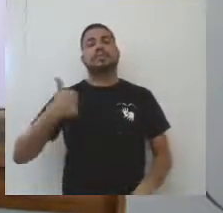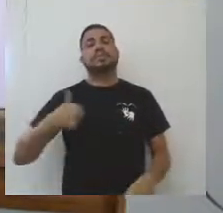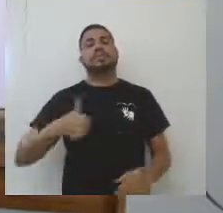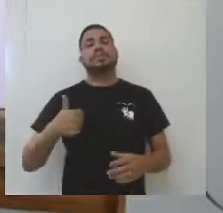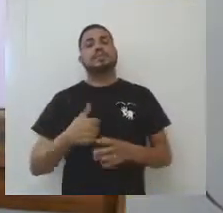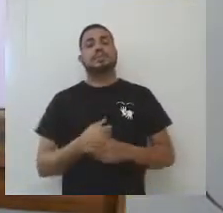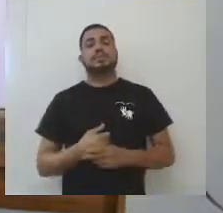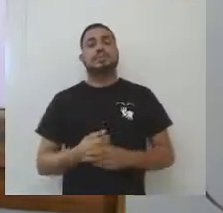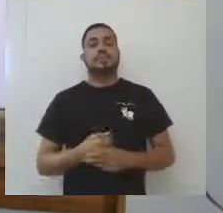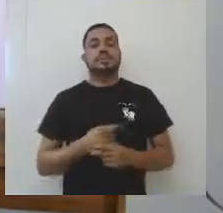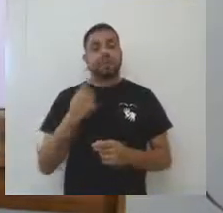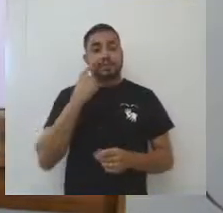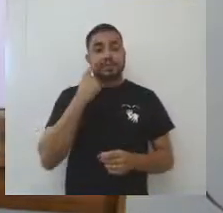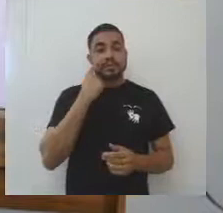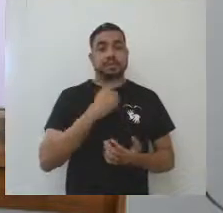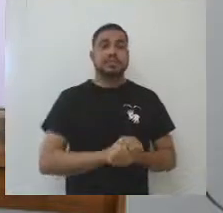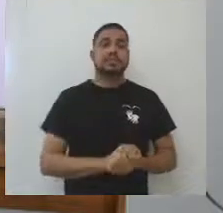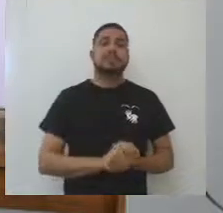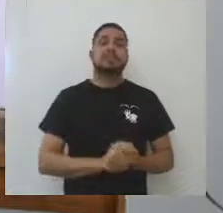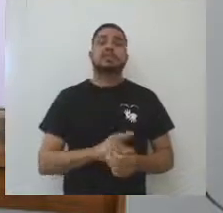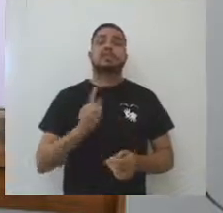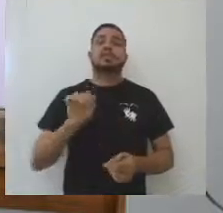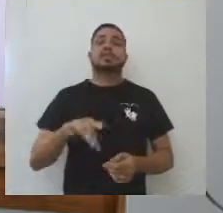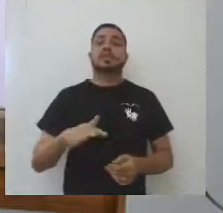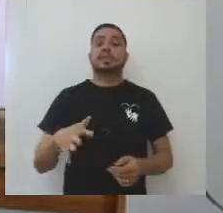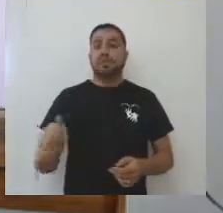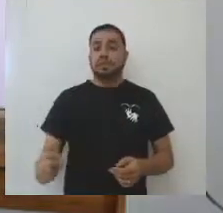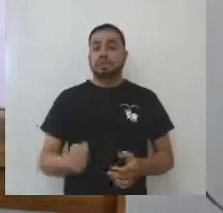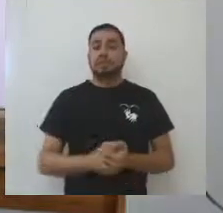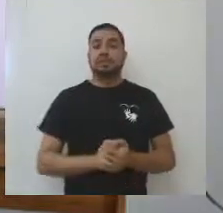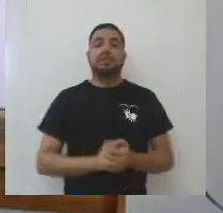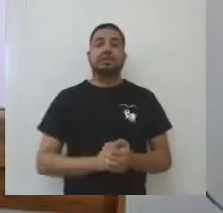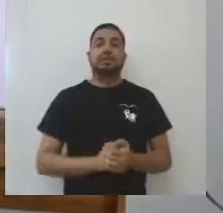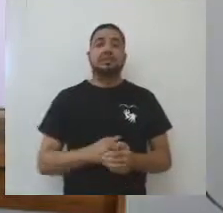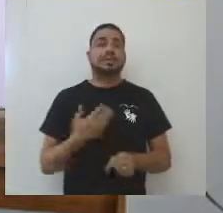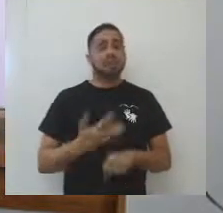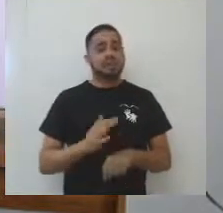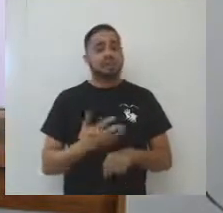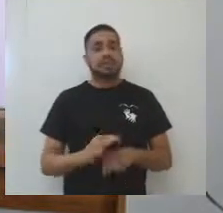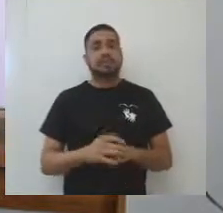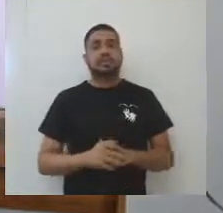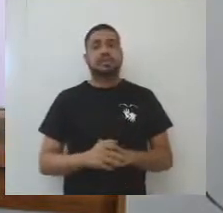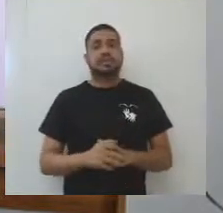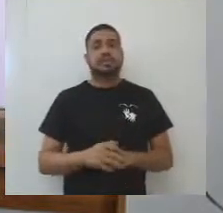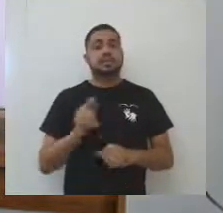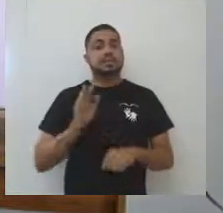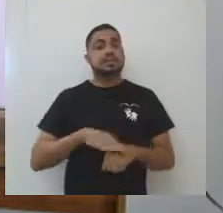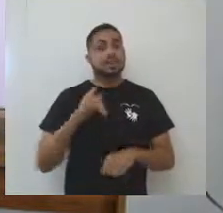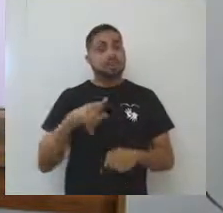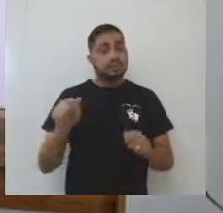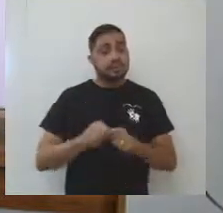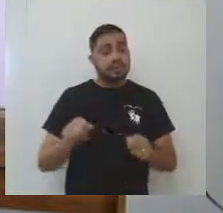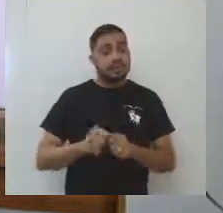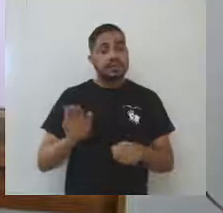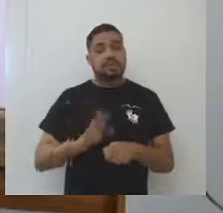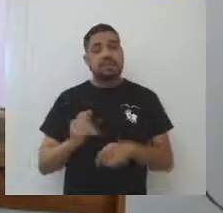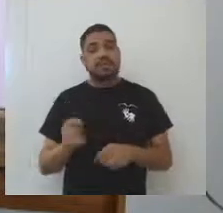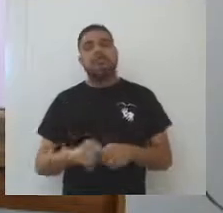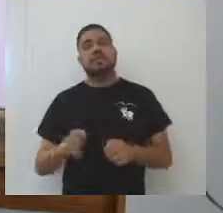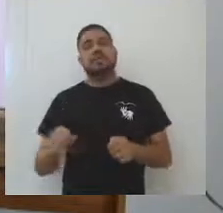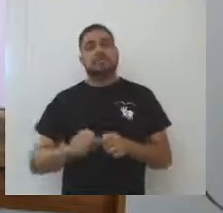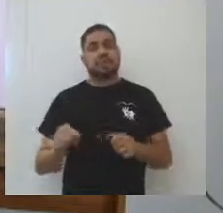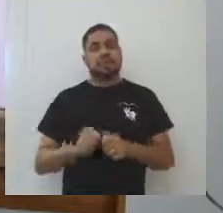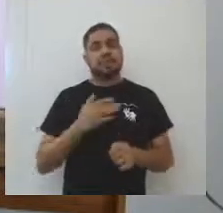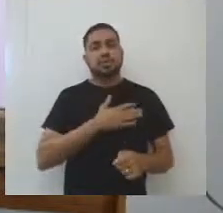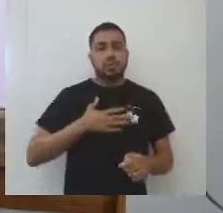presta atenção. Vê o que ela está dizendo. Genética é isso, tá? Genética é prática. Quanto mais você faz, mais vai destravando, mais